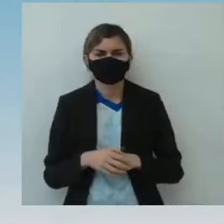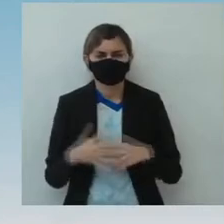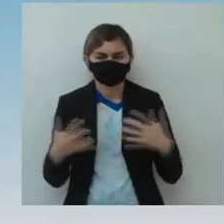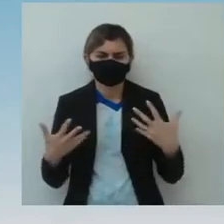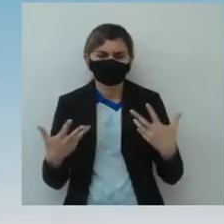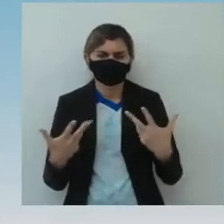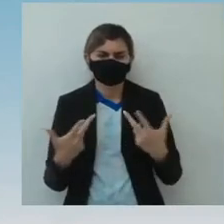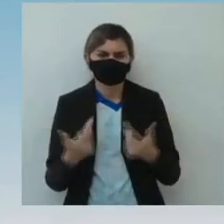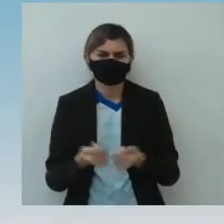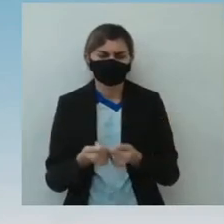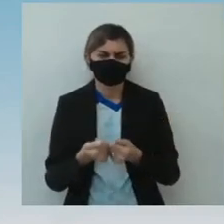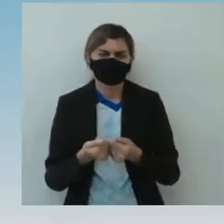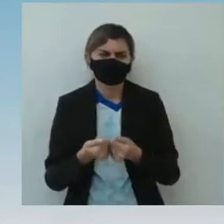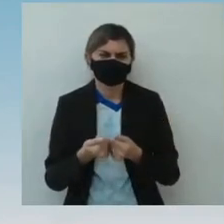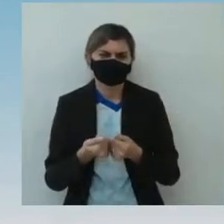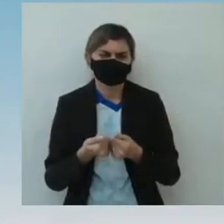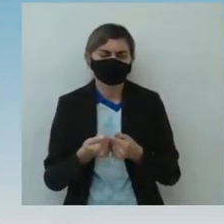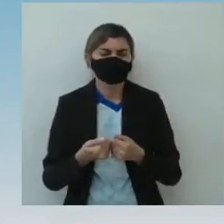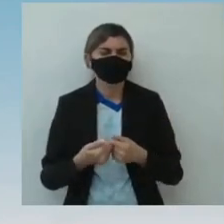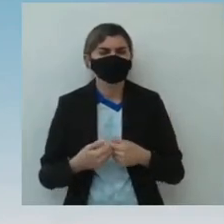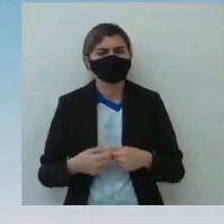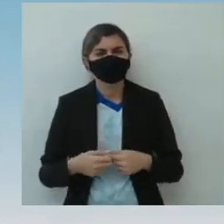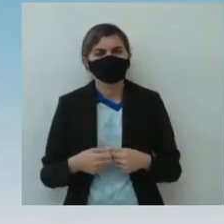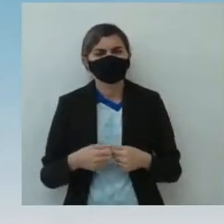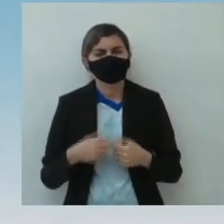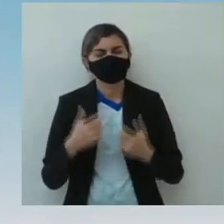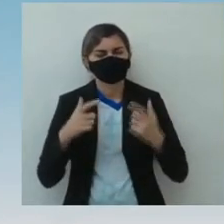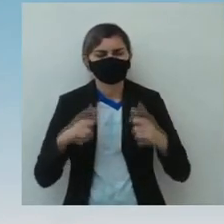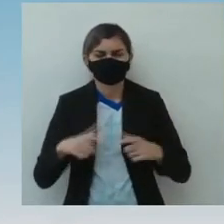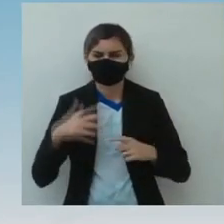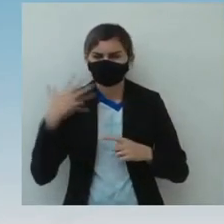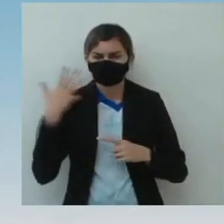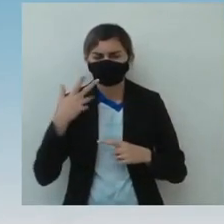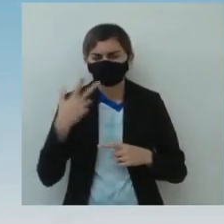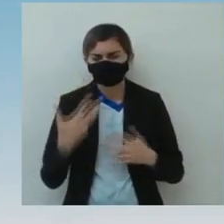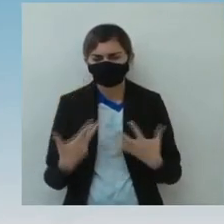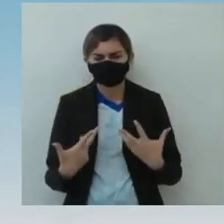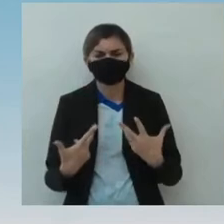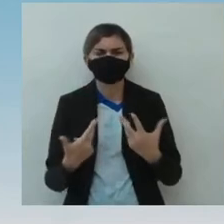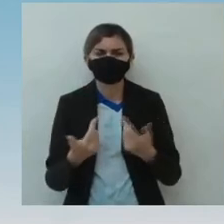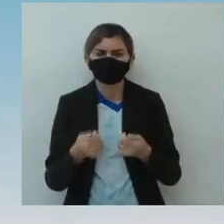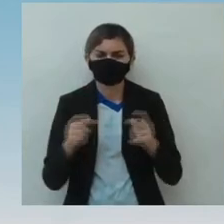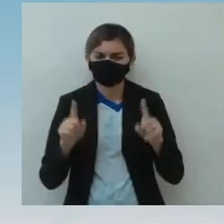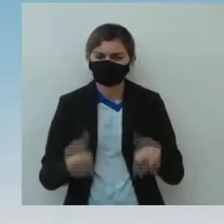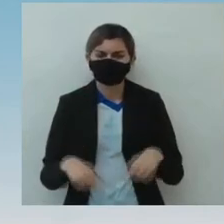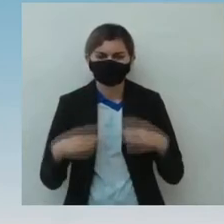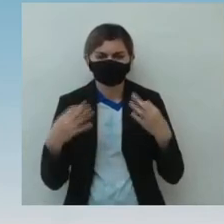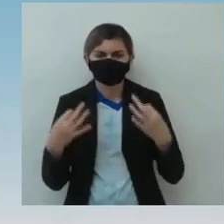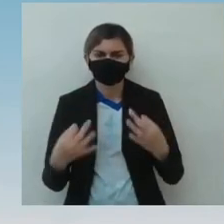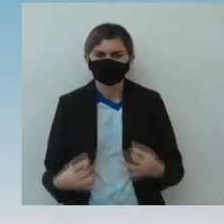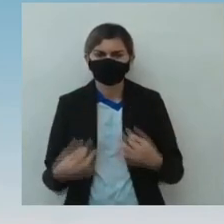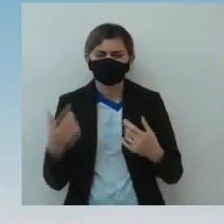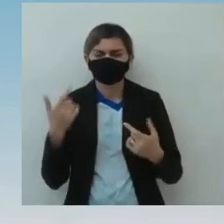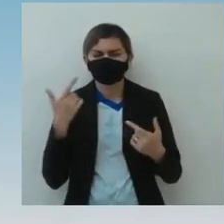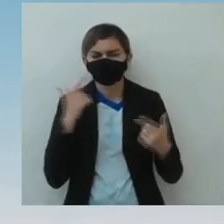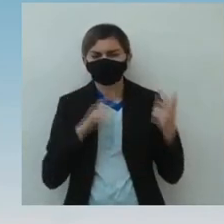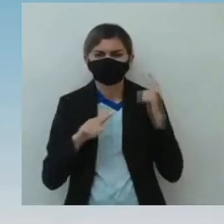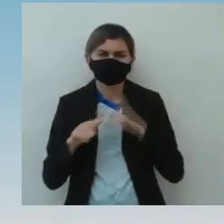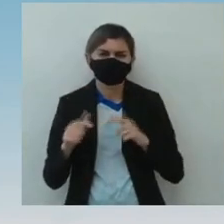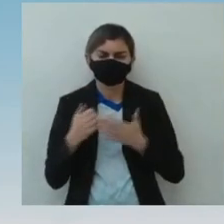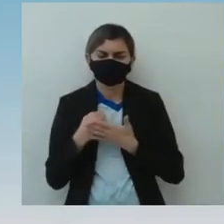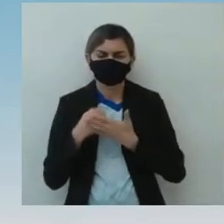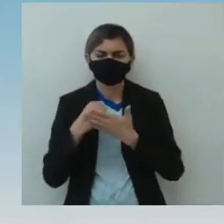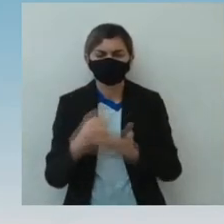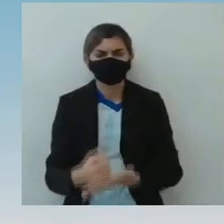Sueli olha essa volta por circula Subway em um discurso persuasivo é justamente para ganhar